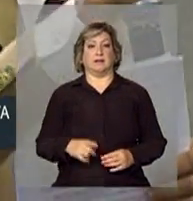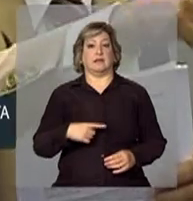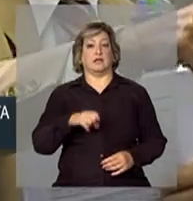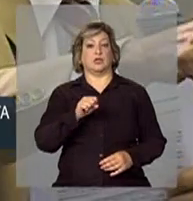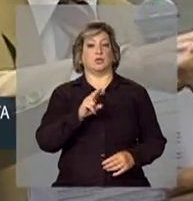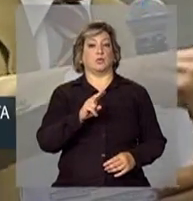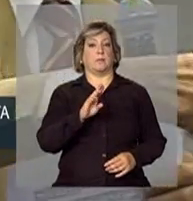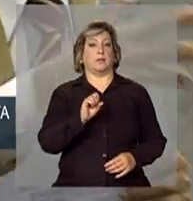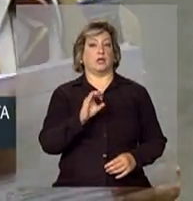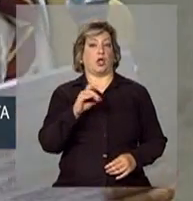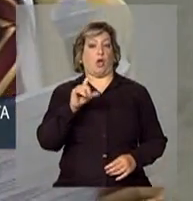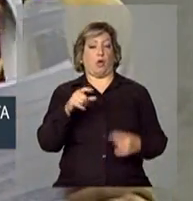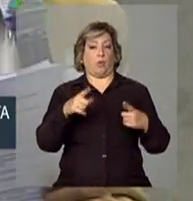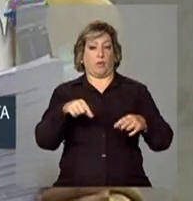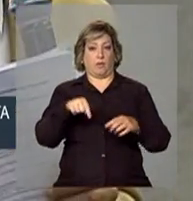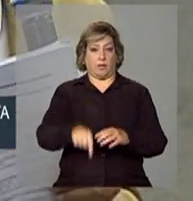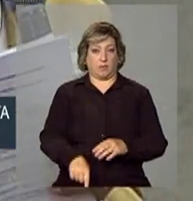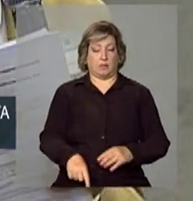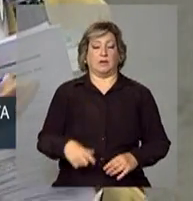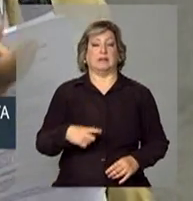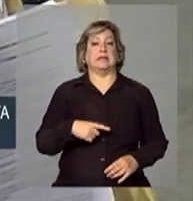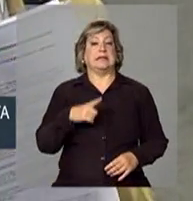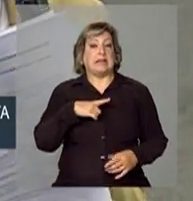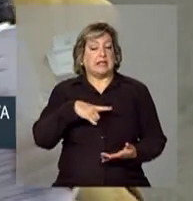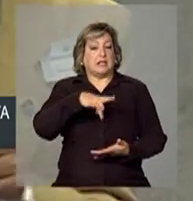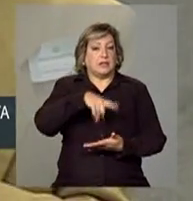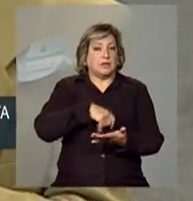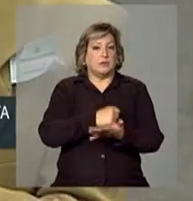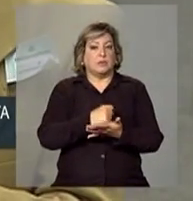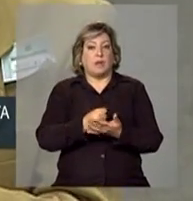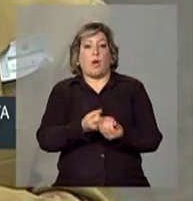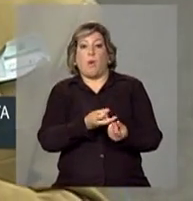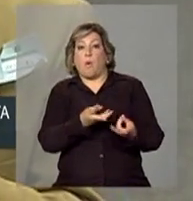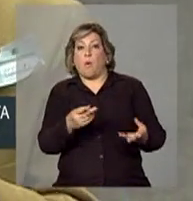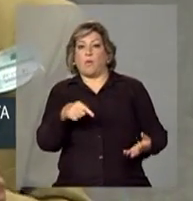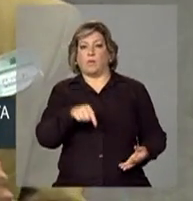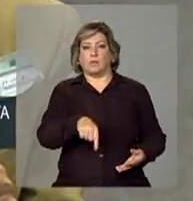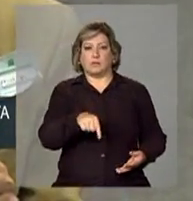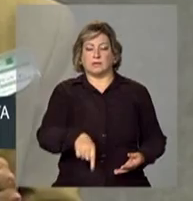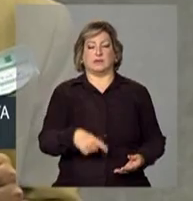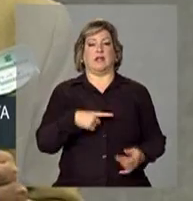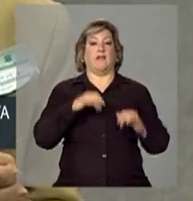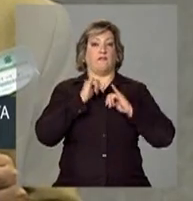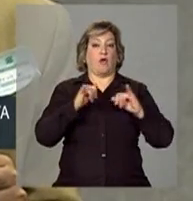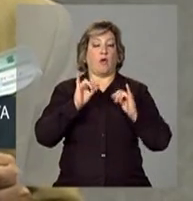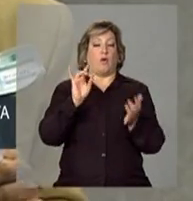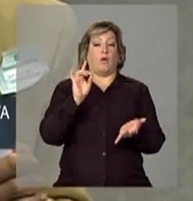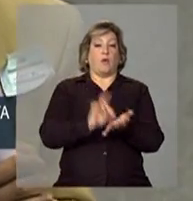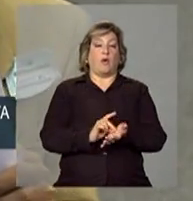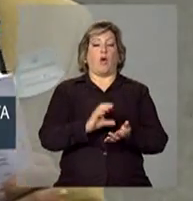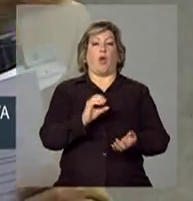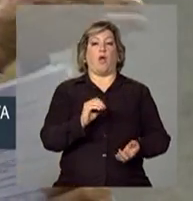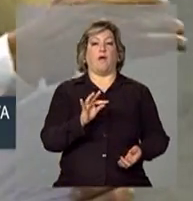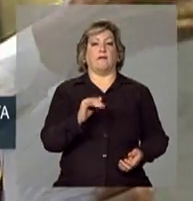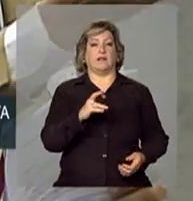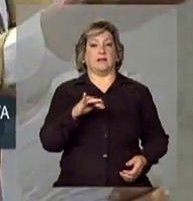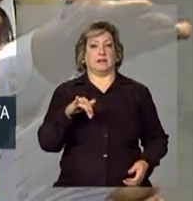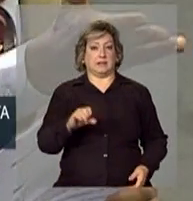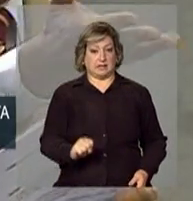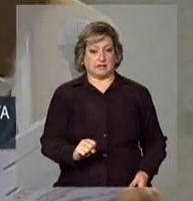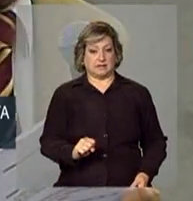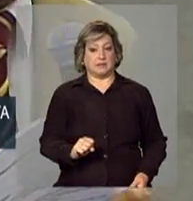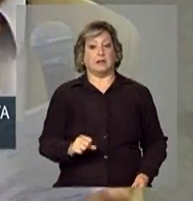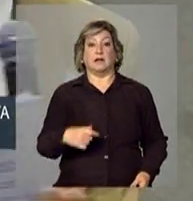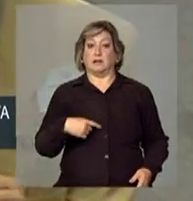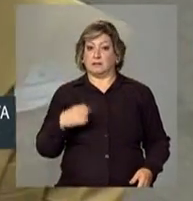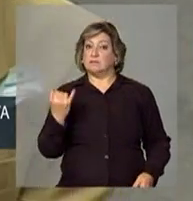subsolo do STM, que tem os processos de onde nós teremos informações oficiais. Então, lá vale